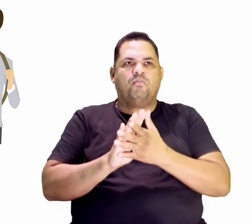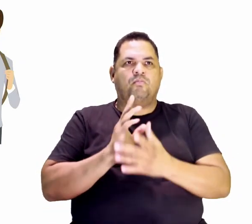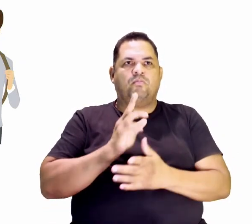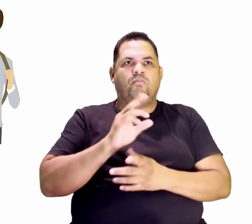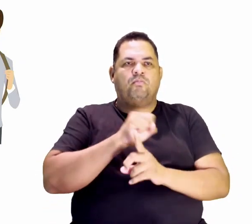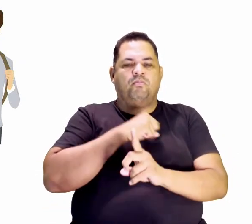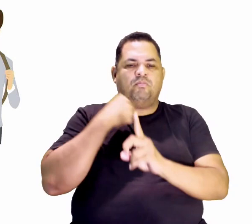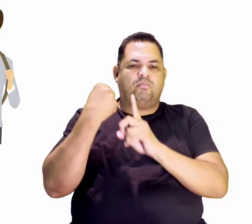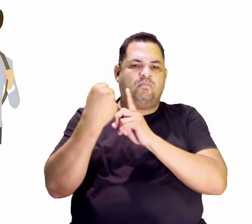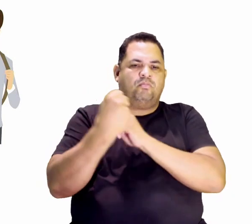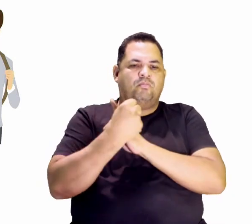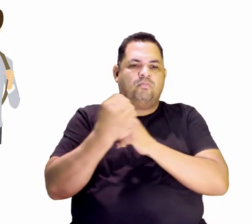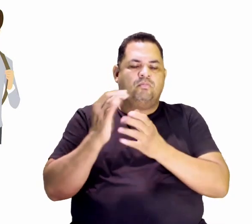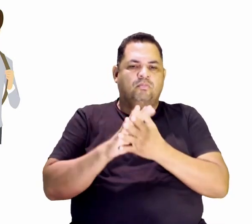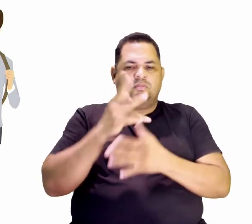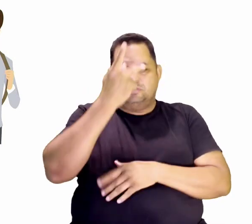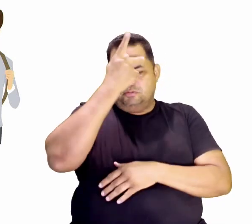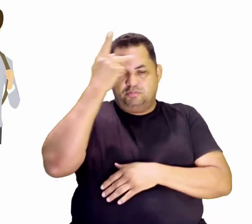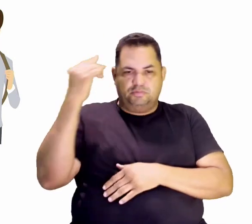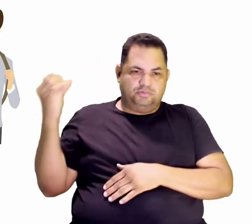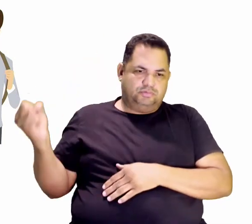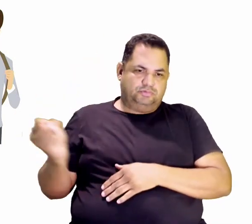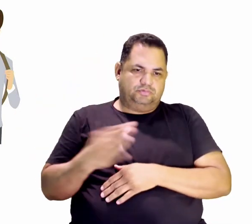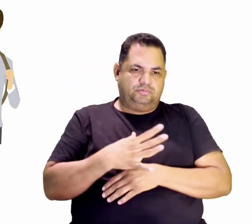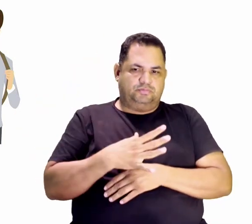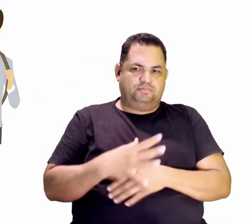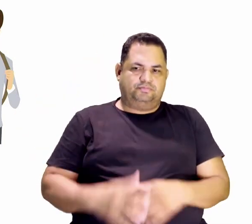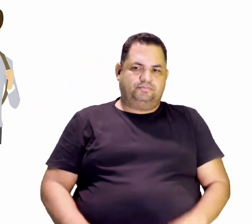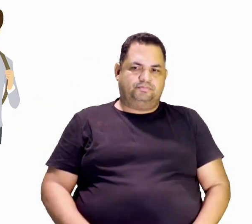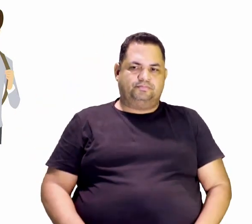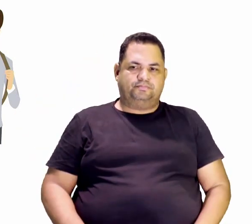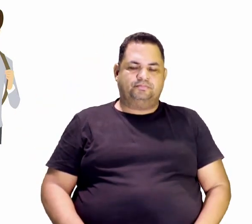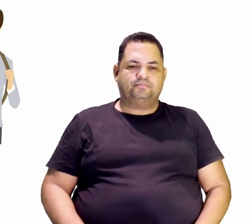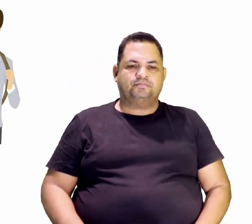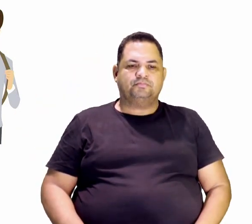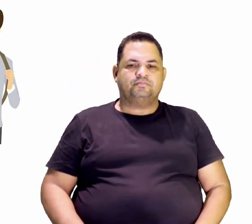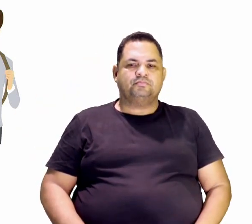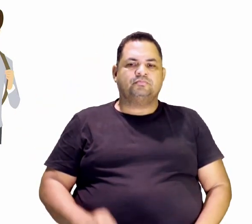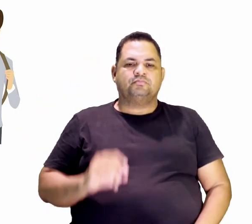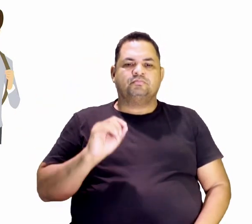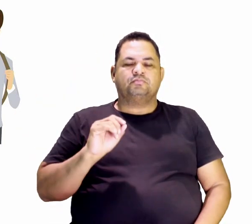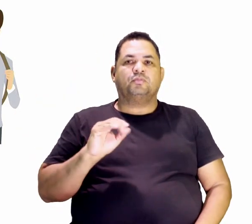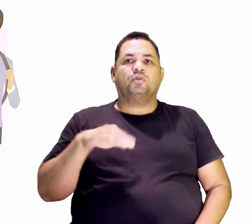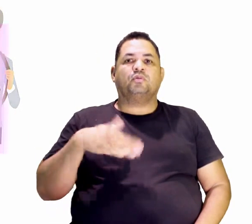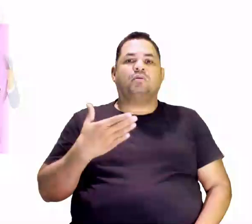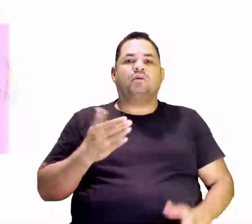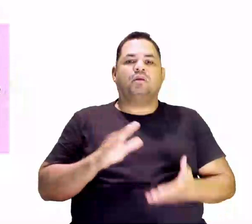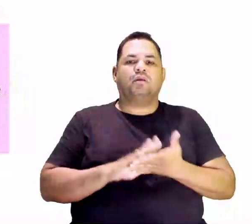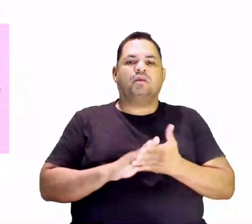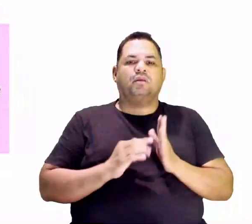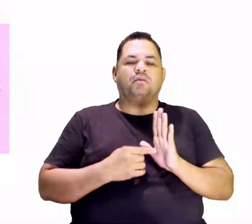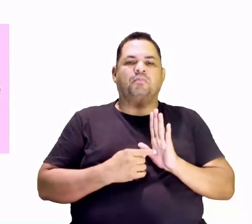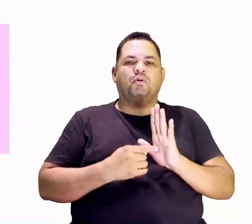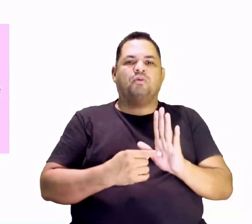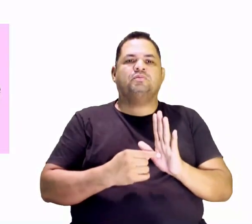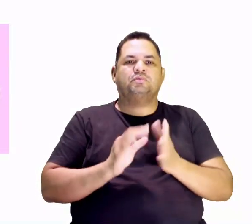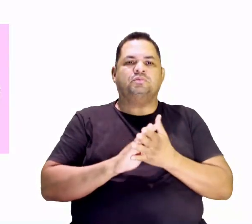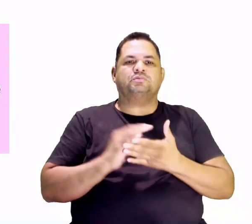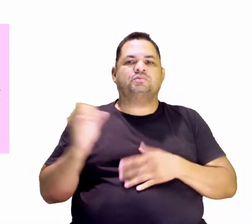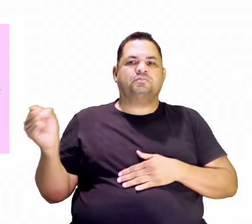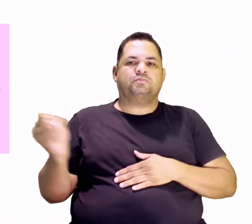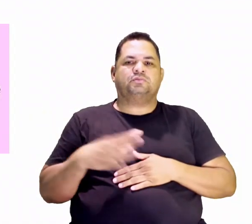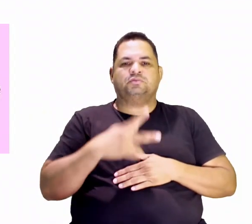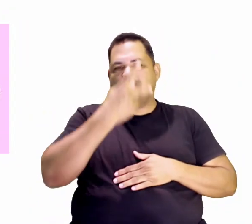socialização desse jovem, desse adolescente. O que determina aí essa adolescência, prof? Bora